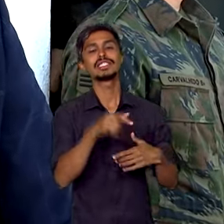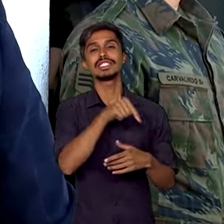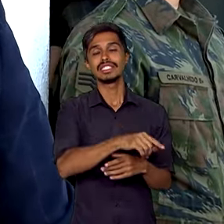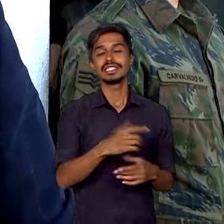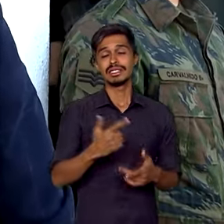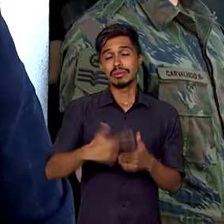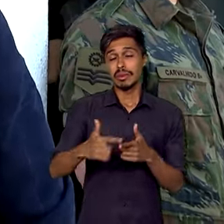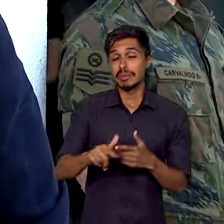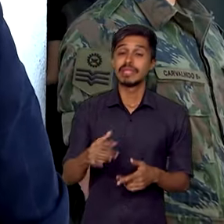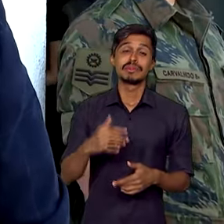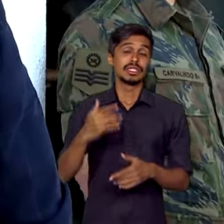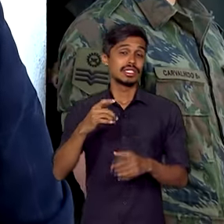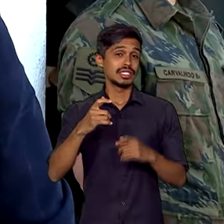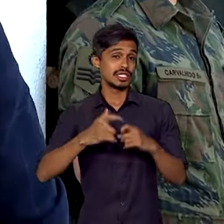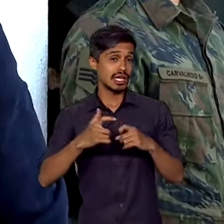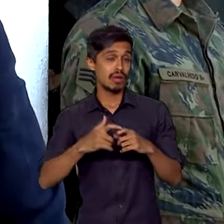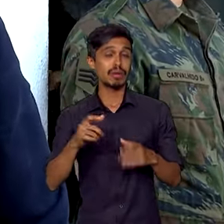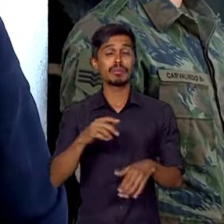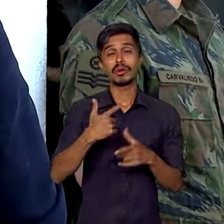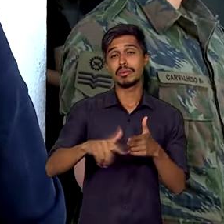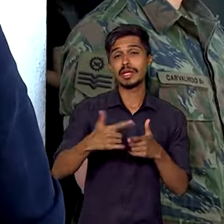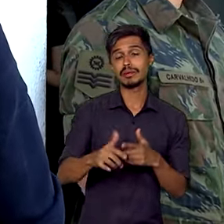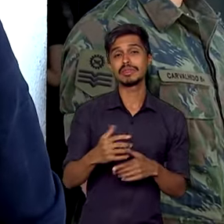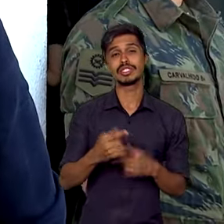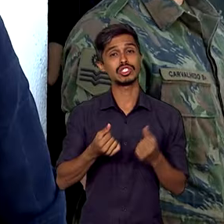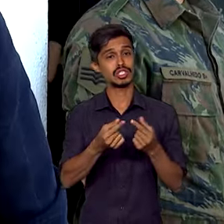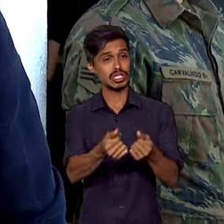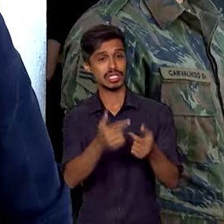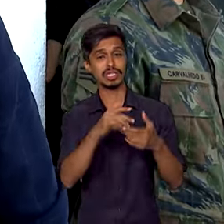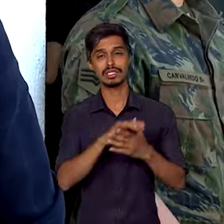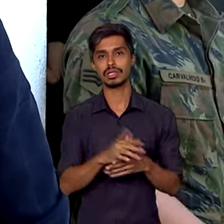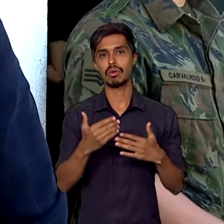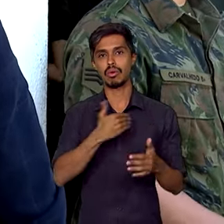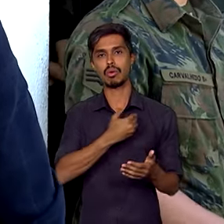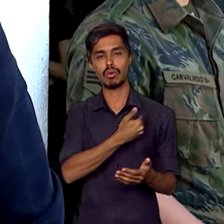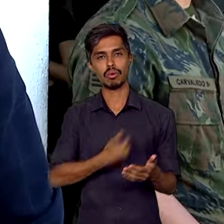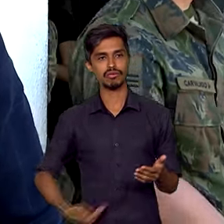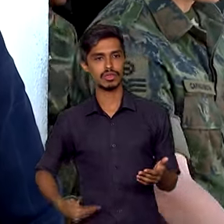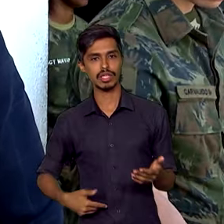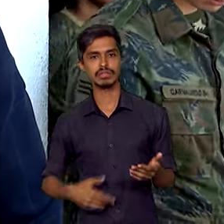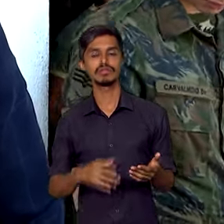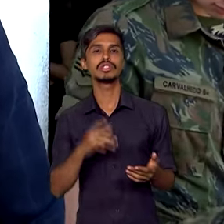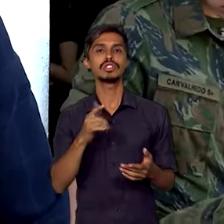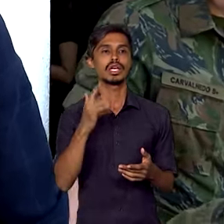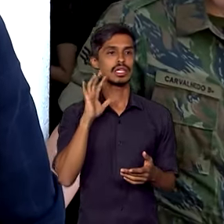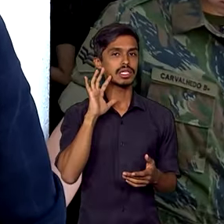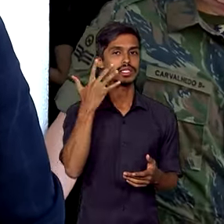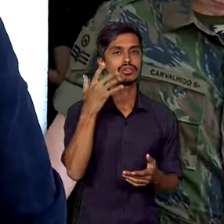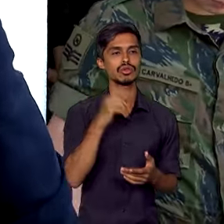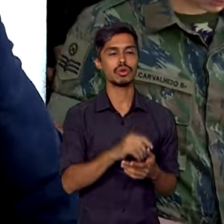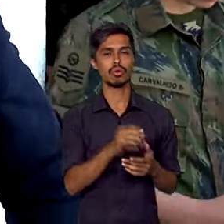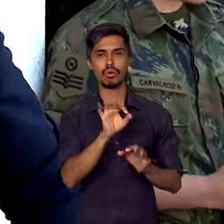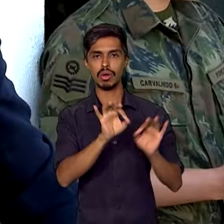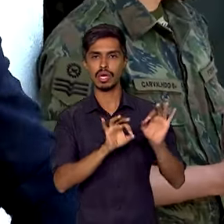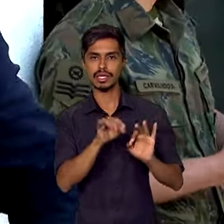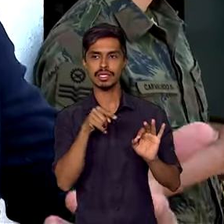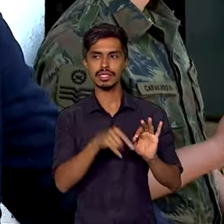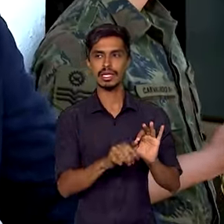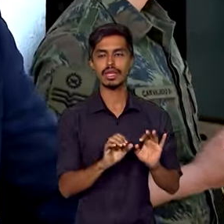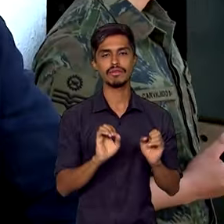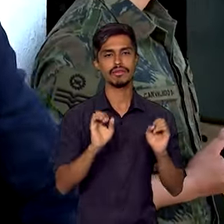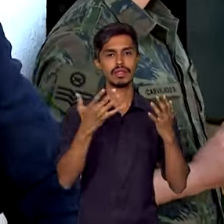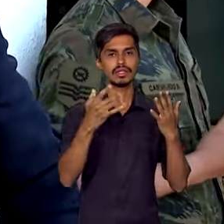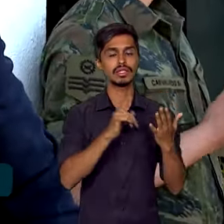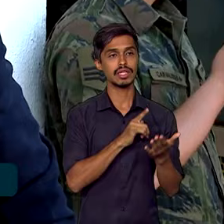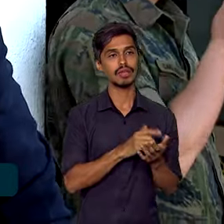emocionais, problemas financeiros também. E o governo federal ele optou por fazer essa operação que iniciou